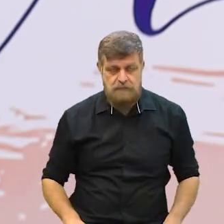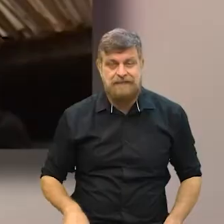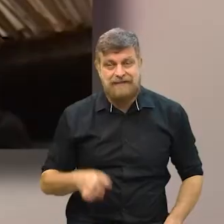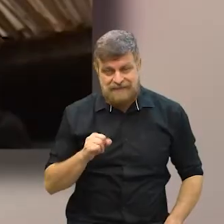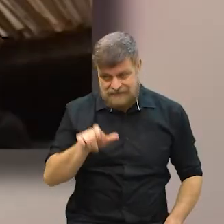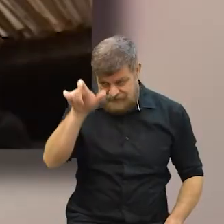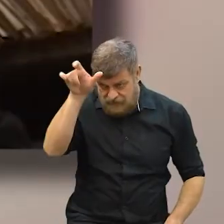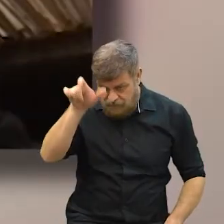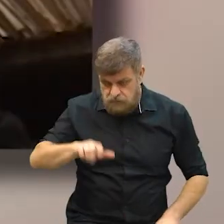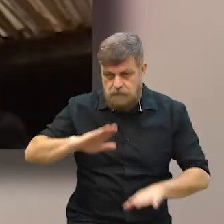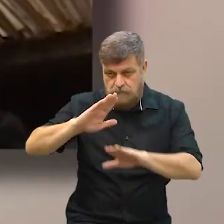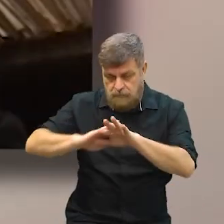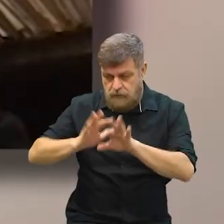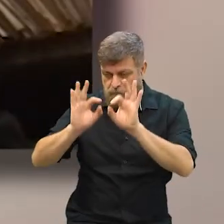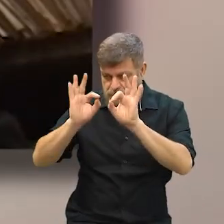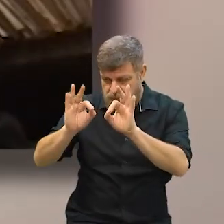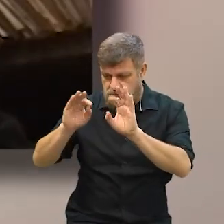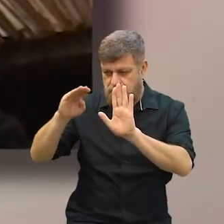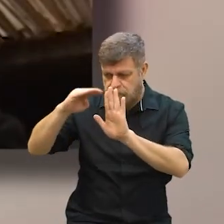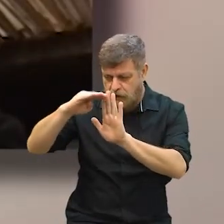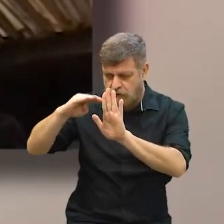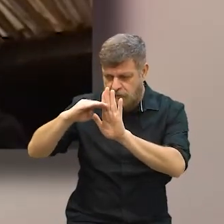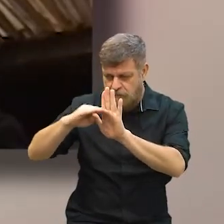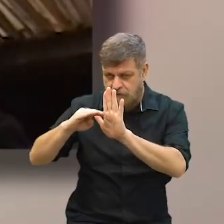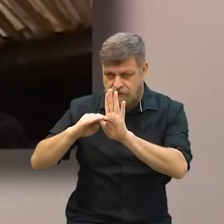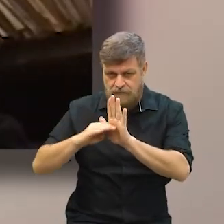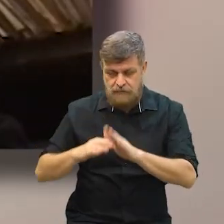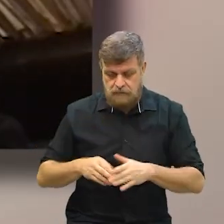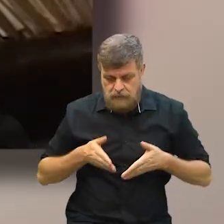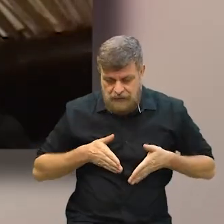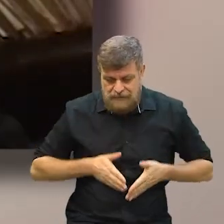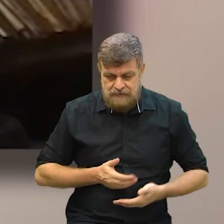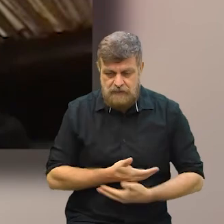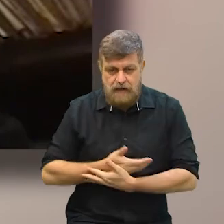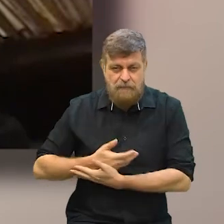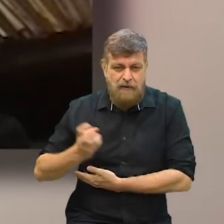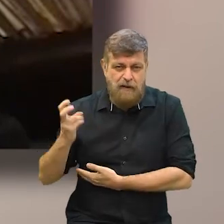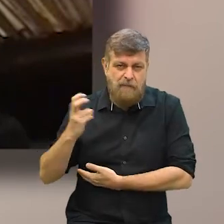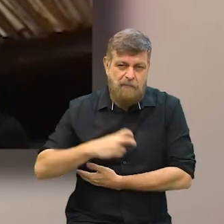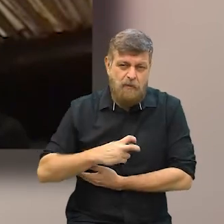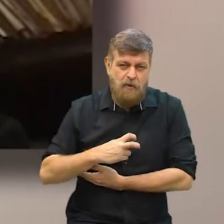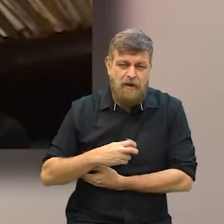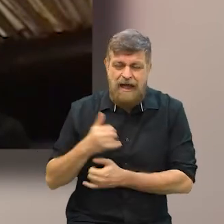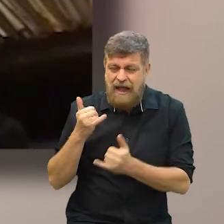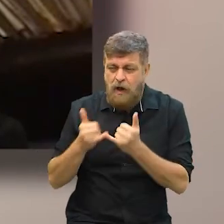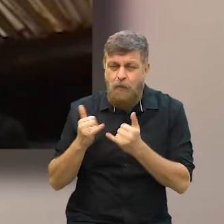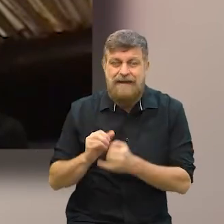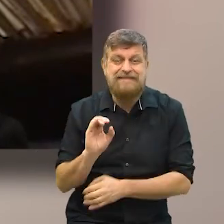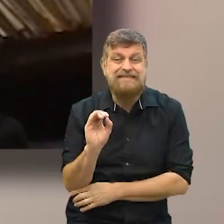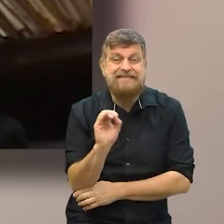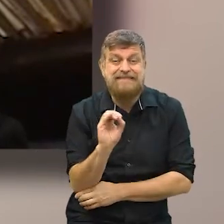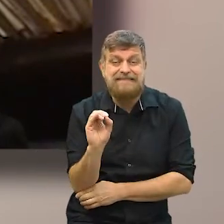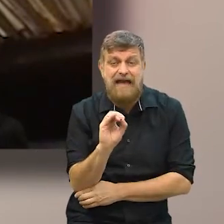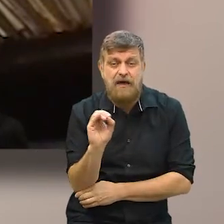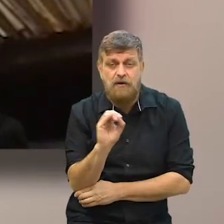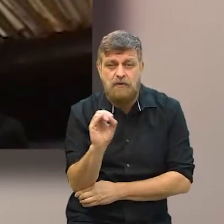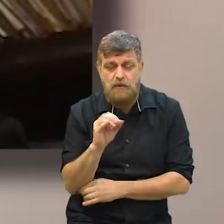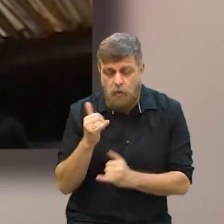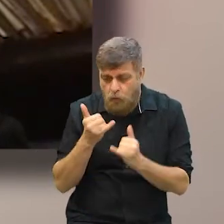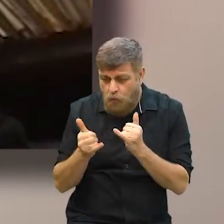certinho. Se fizer tudo certinho, a chance de nascer com o vírus é quase